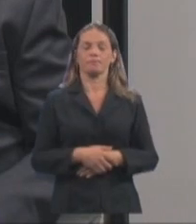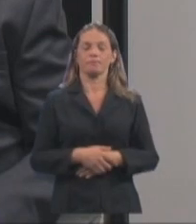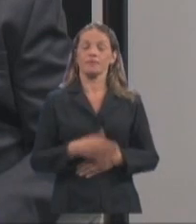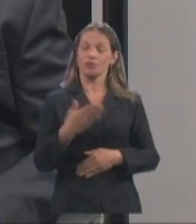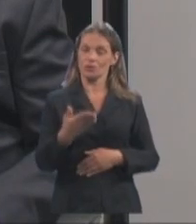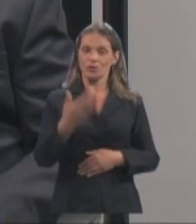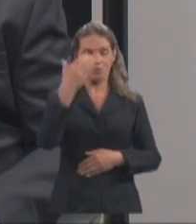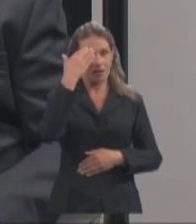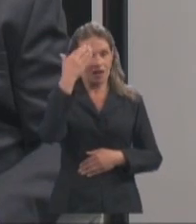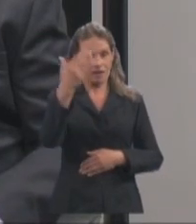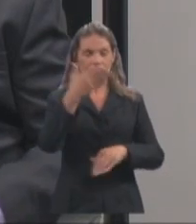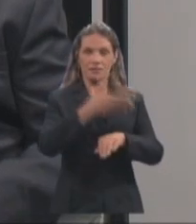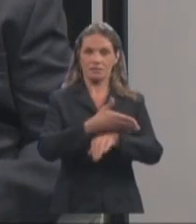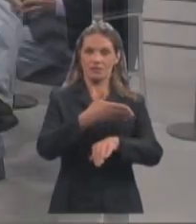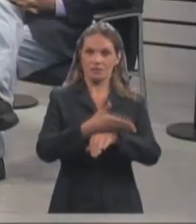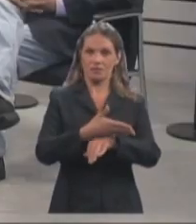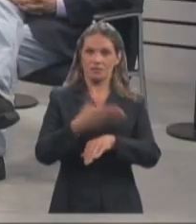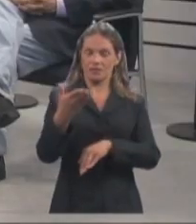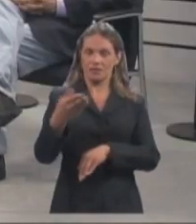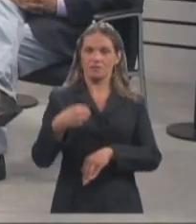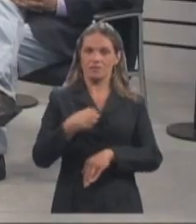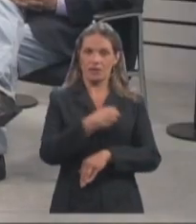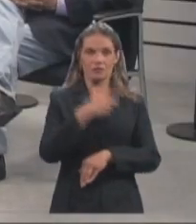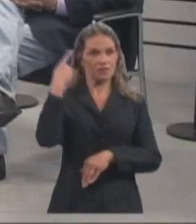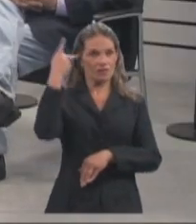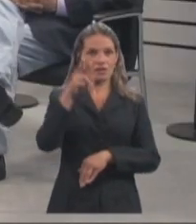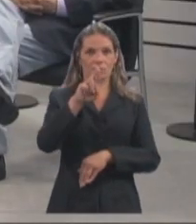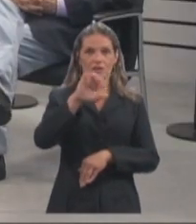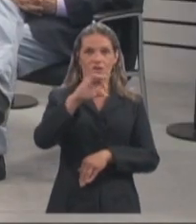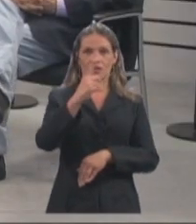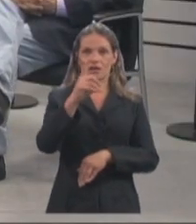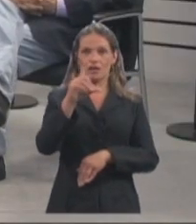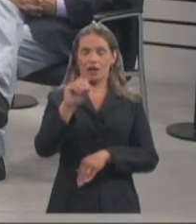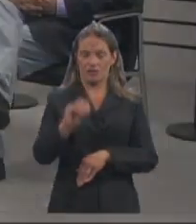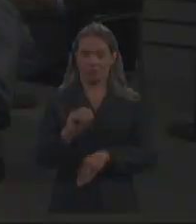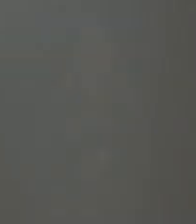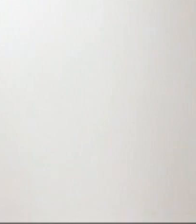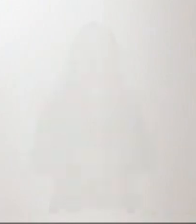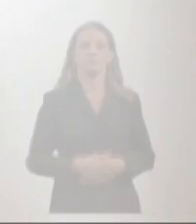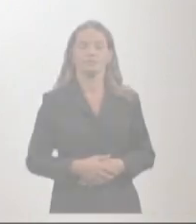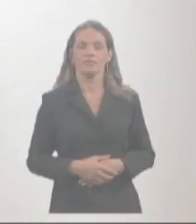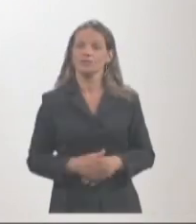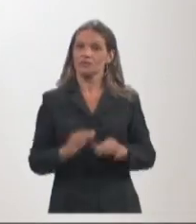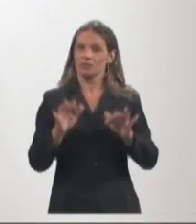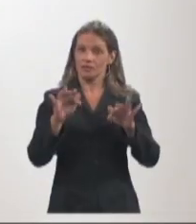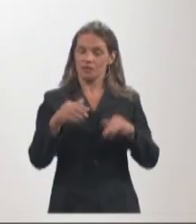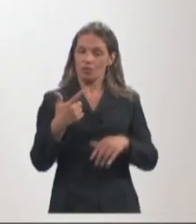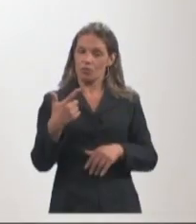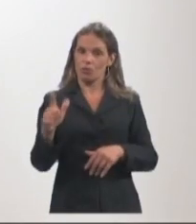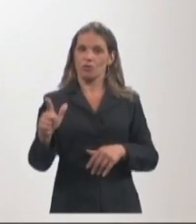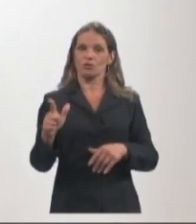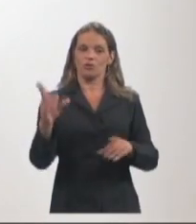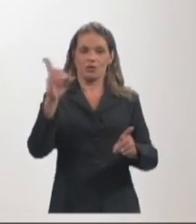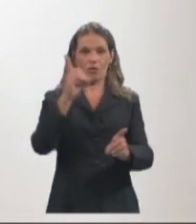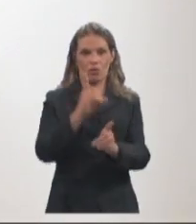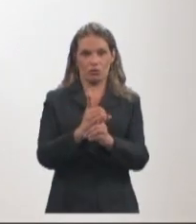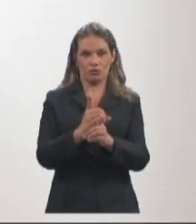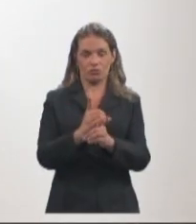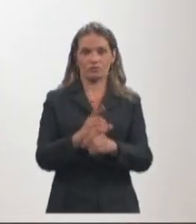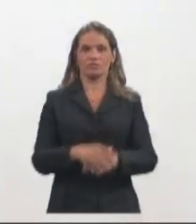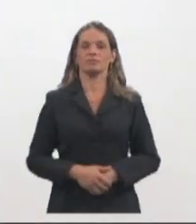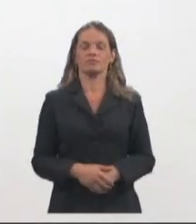alimentar Doutora Obrigado pela sua participação esse Ricardo Nogueira médico psiquiatra a gente fica por aqui até o nosso